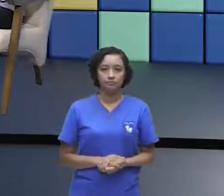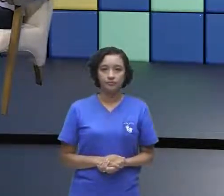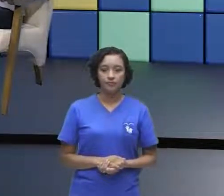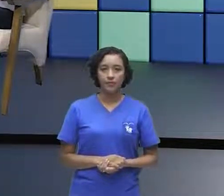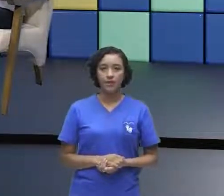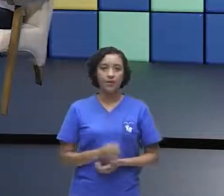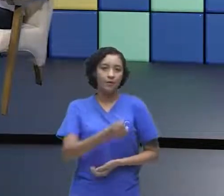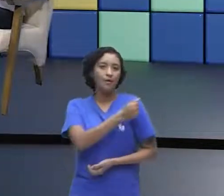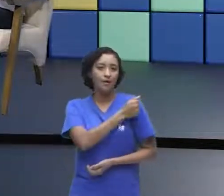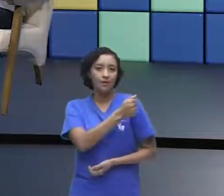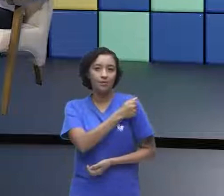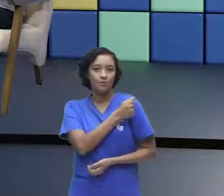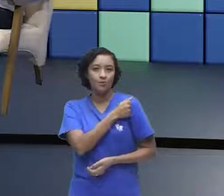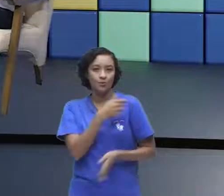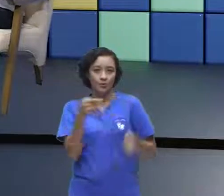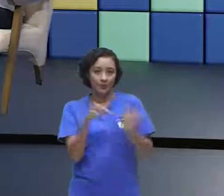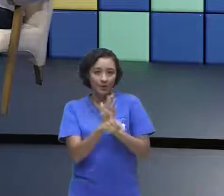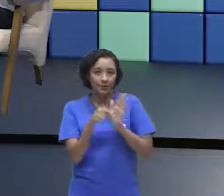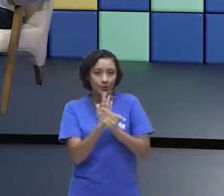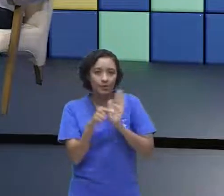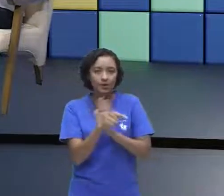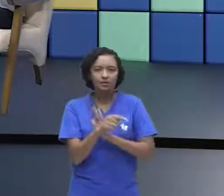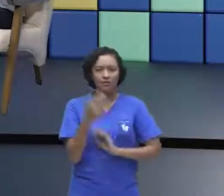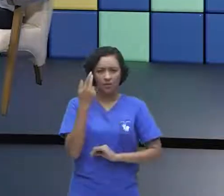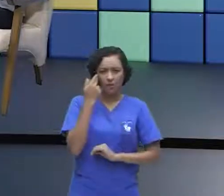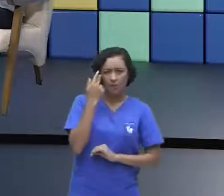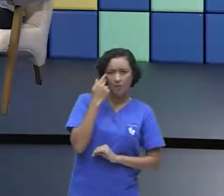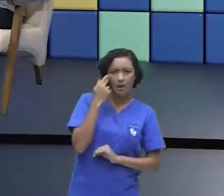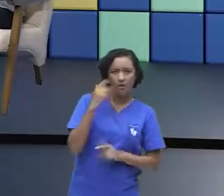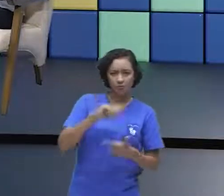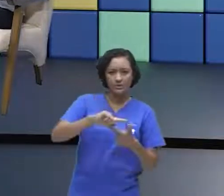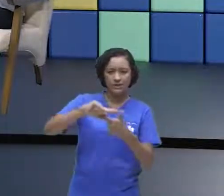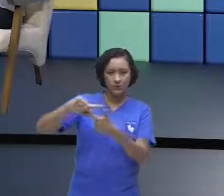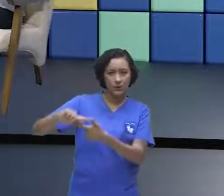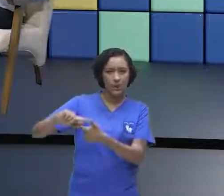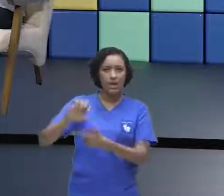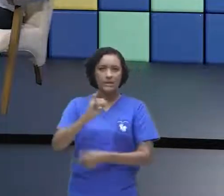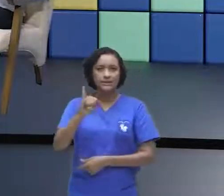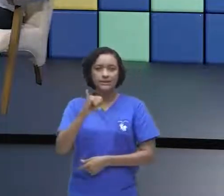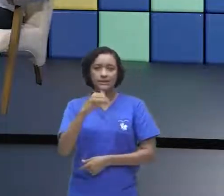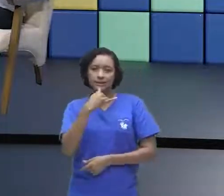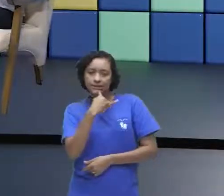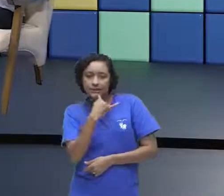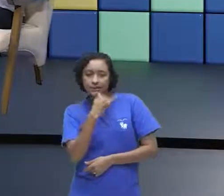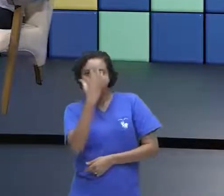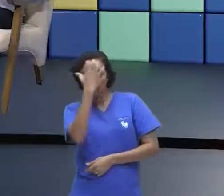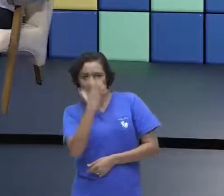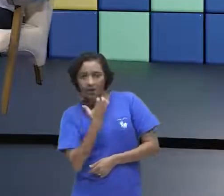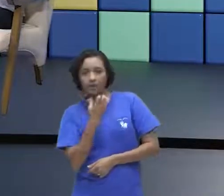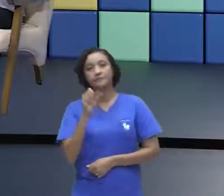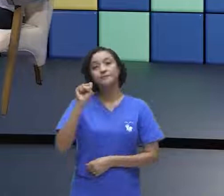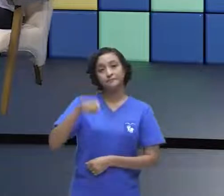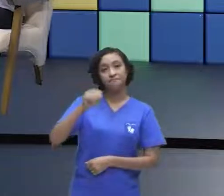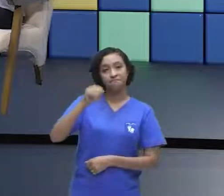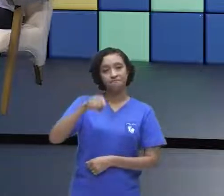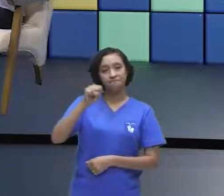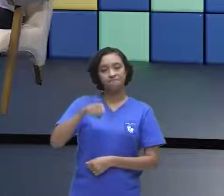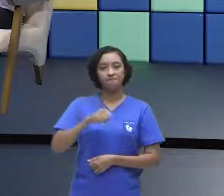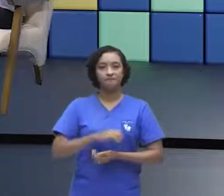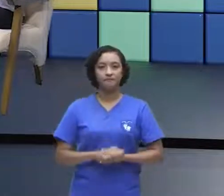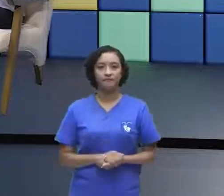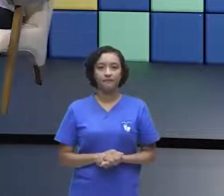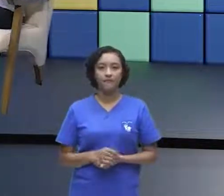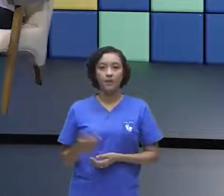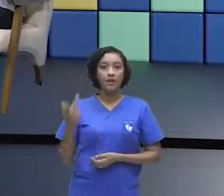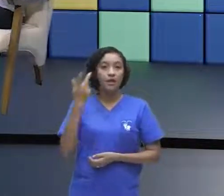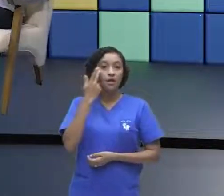nossos alunos que estão acompanhando aqui, eles têm esse tipo de comportamento quando eles estão tendo essas emoções. Sim. E que é normal ter mais de um ao